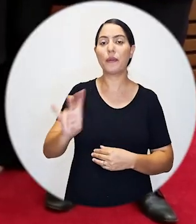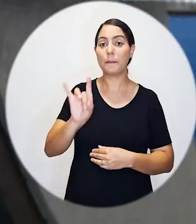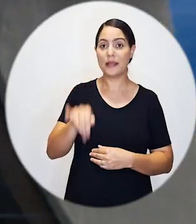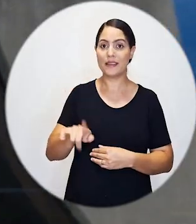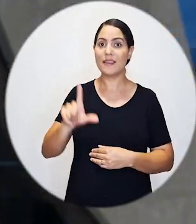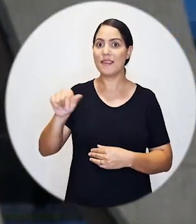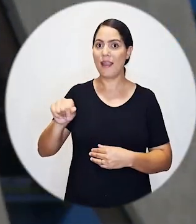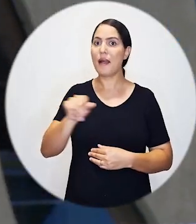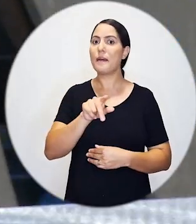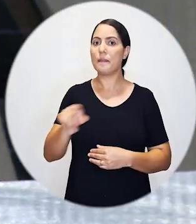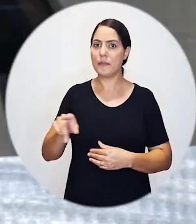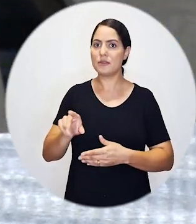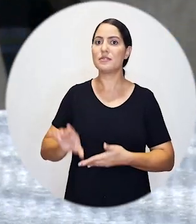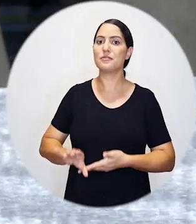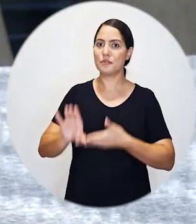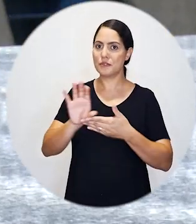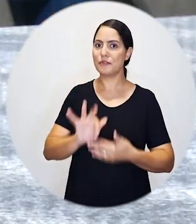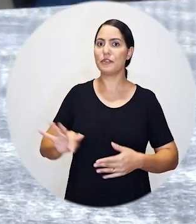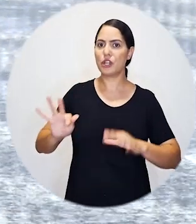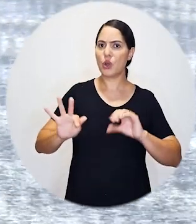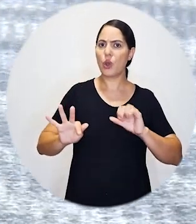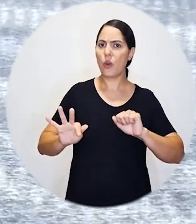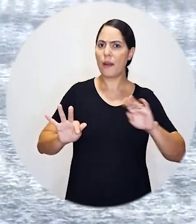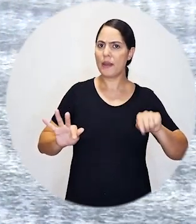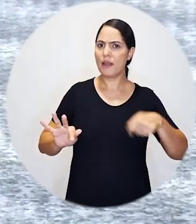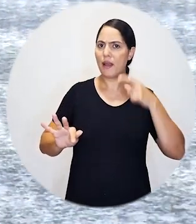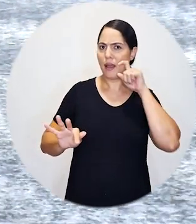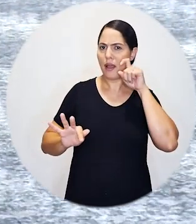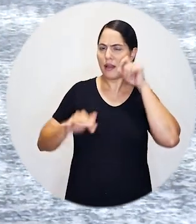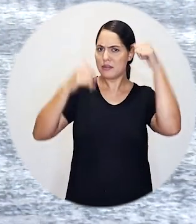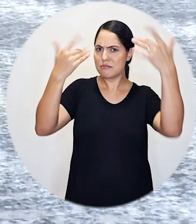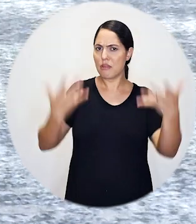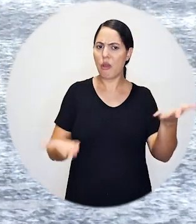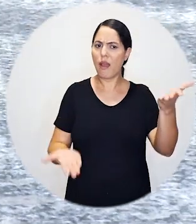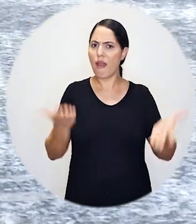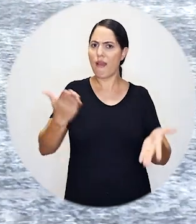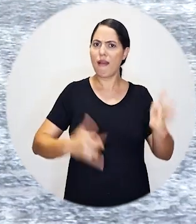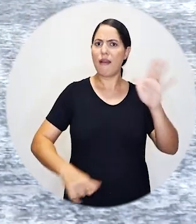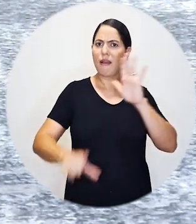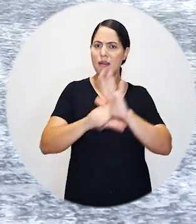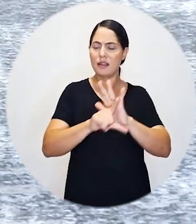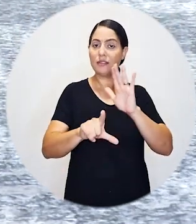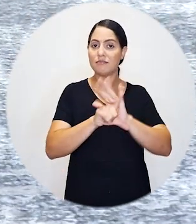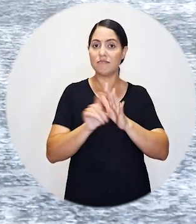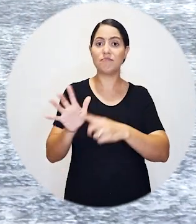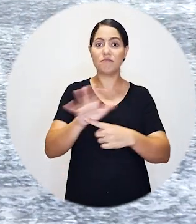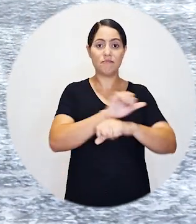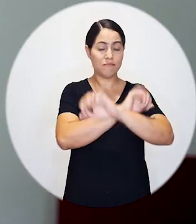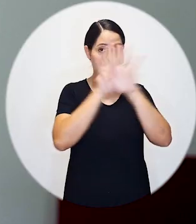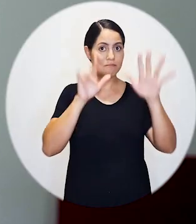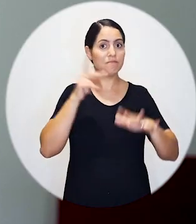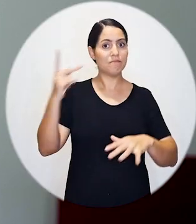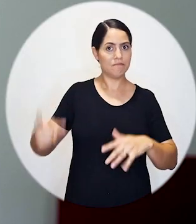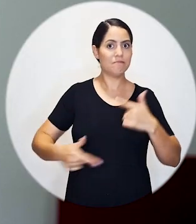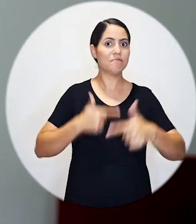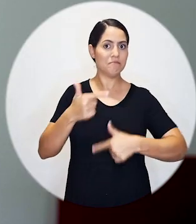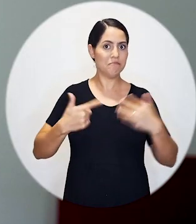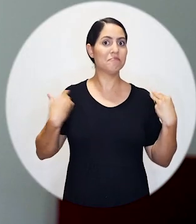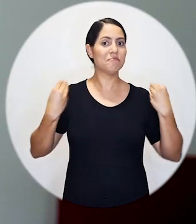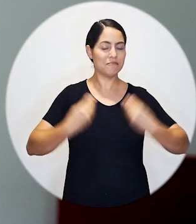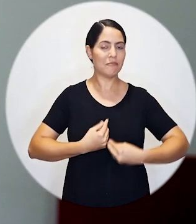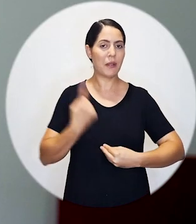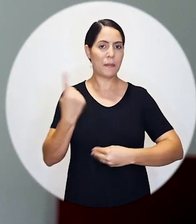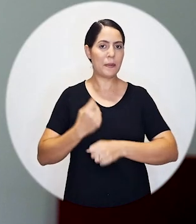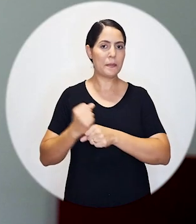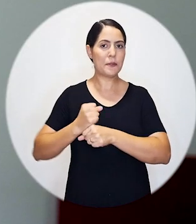presidente do Conselho Federal da OAB destacou a importância do equilíbrio na aplicação da lei, citando como exemplo o trabalho da